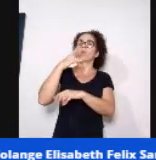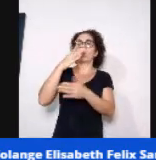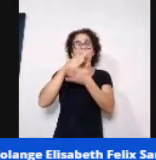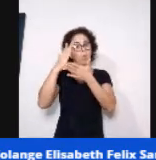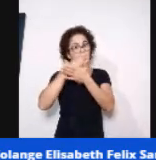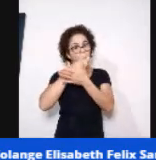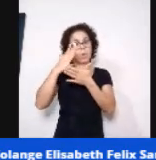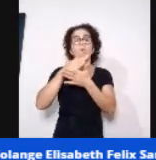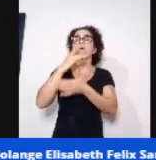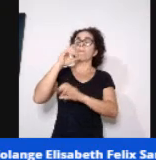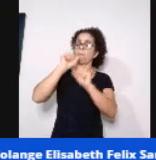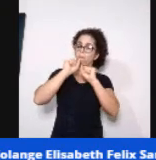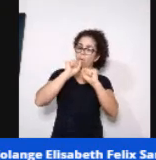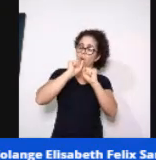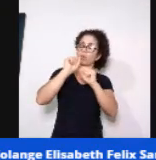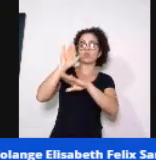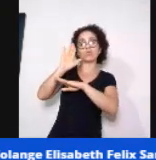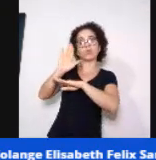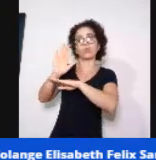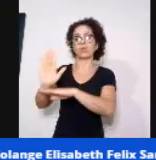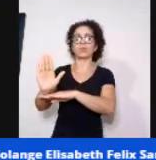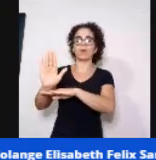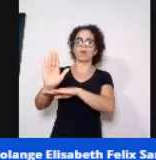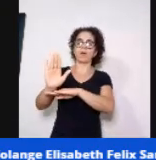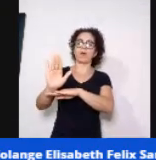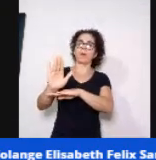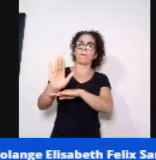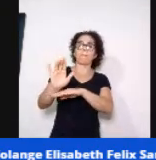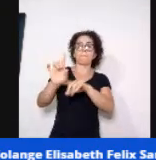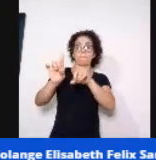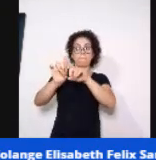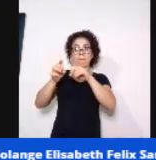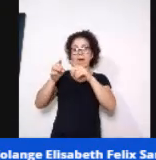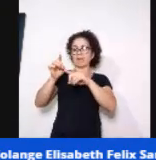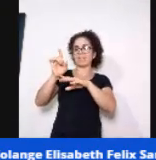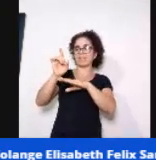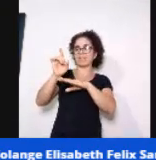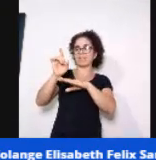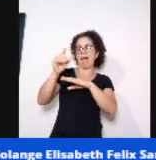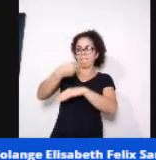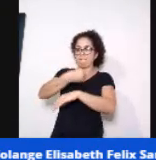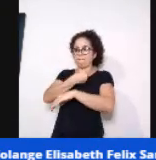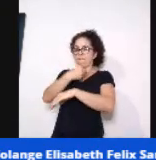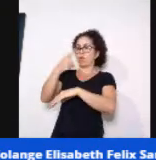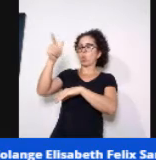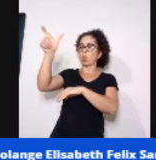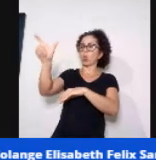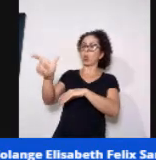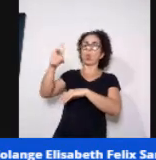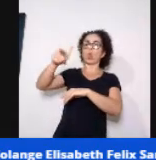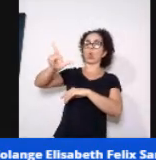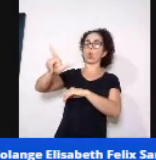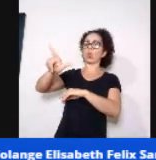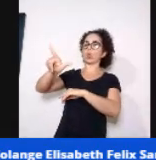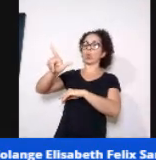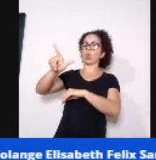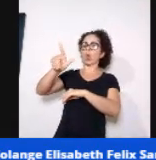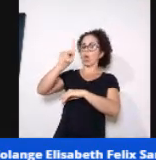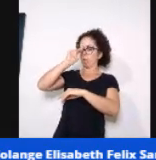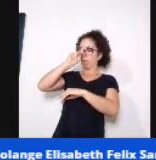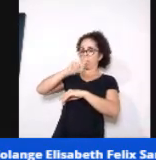sim, mas não é sua a vida do outro. Você tem responsabilidades com ele.